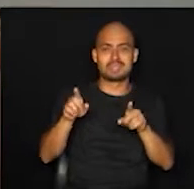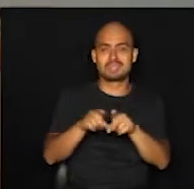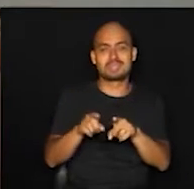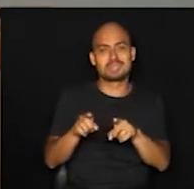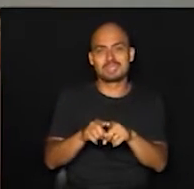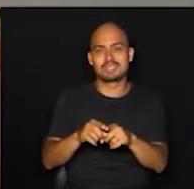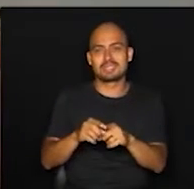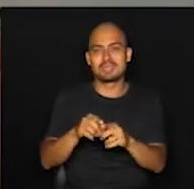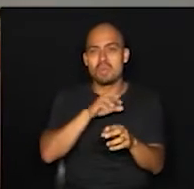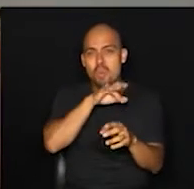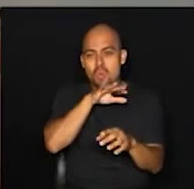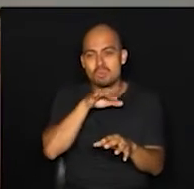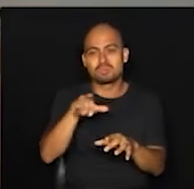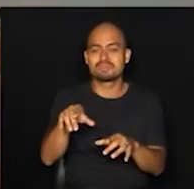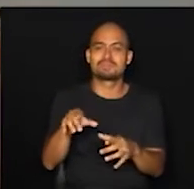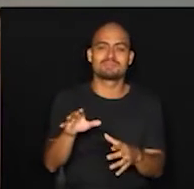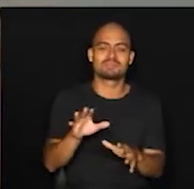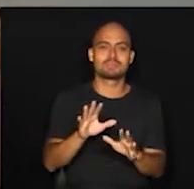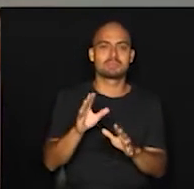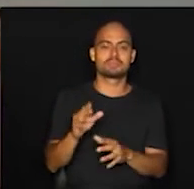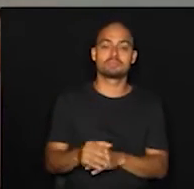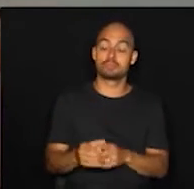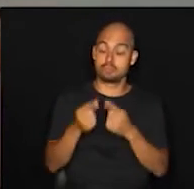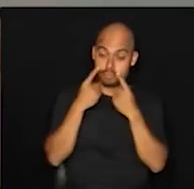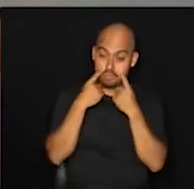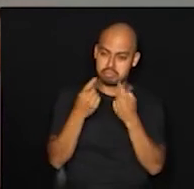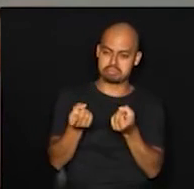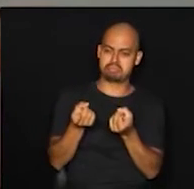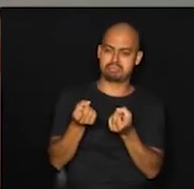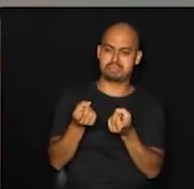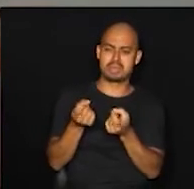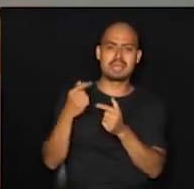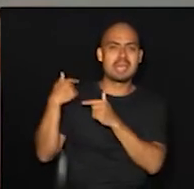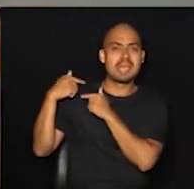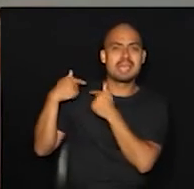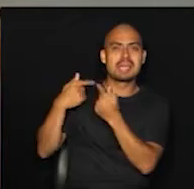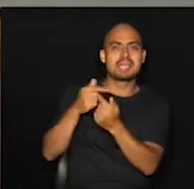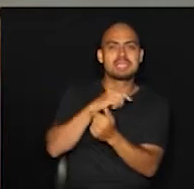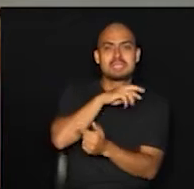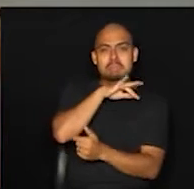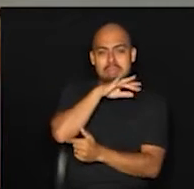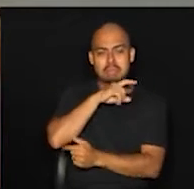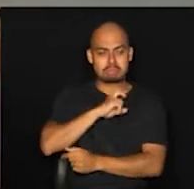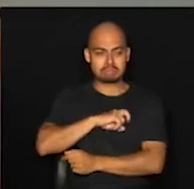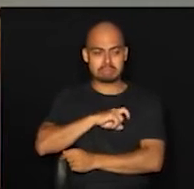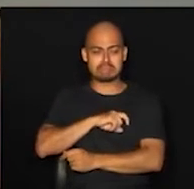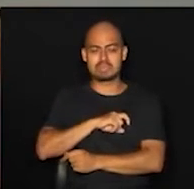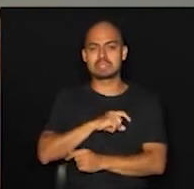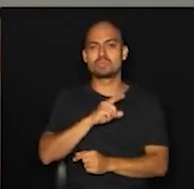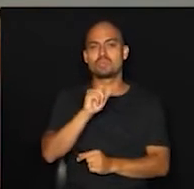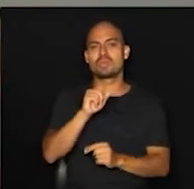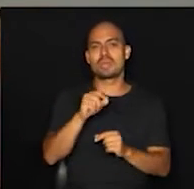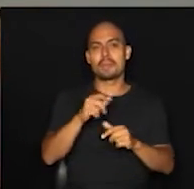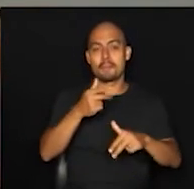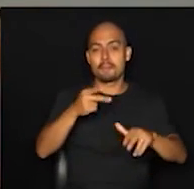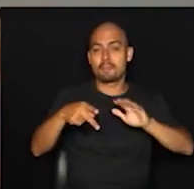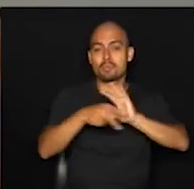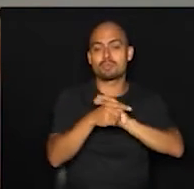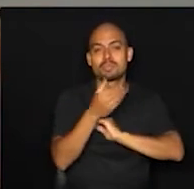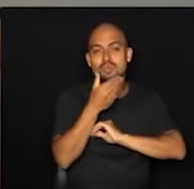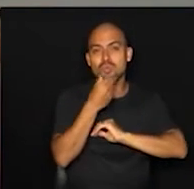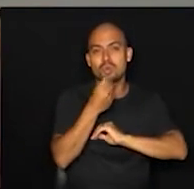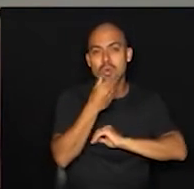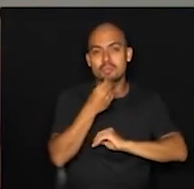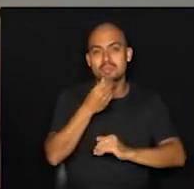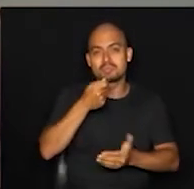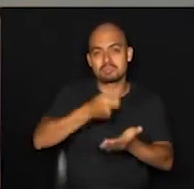parva. E é impressionante, né? Porque é uma herança maligna de uma historiografia machista, misógina, né? Mas